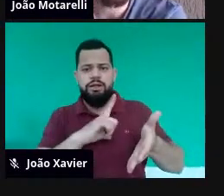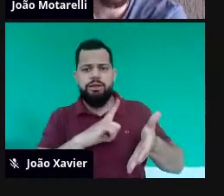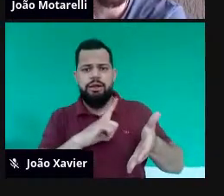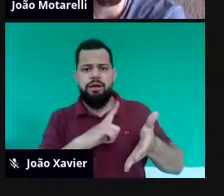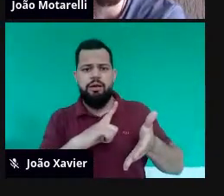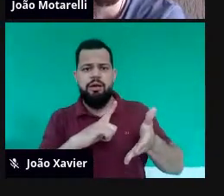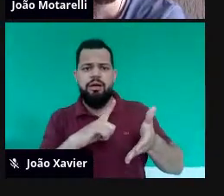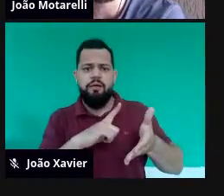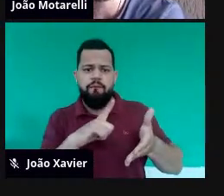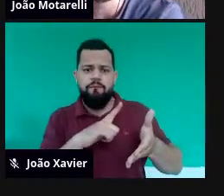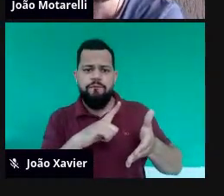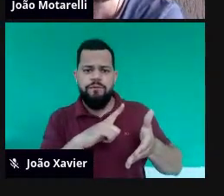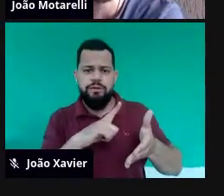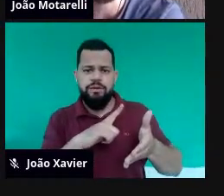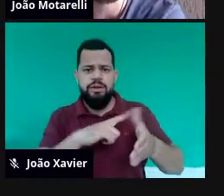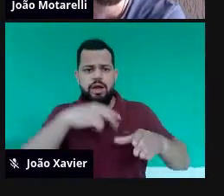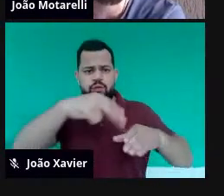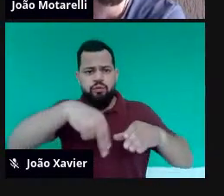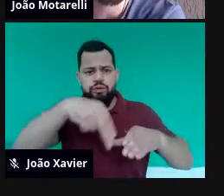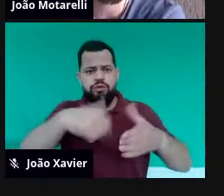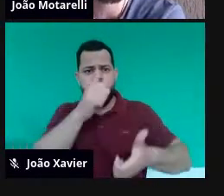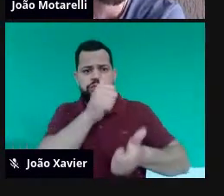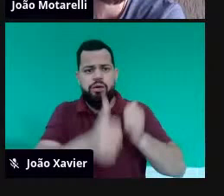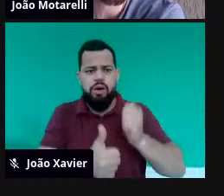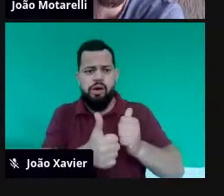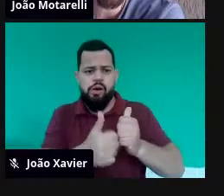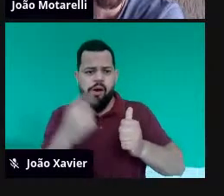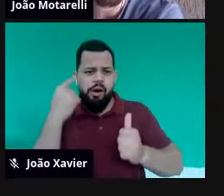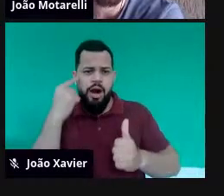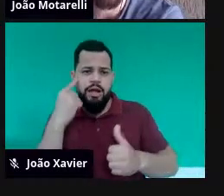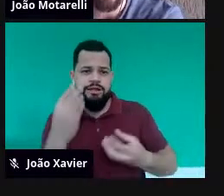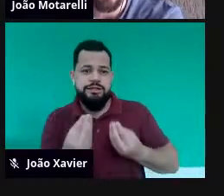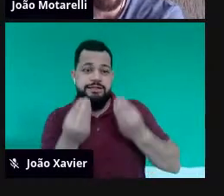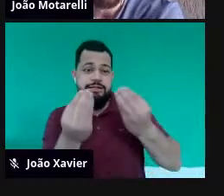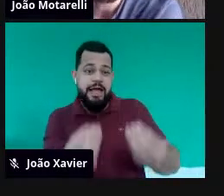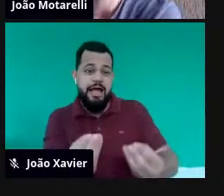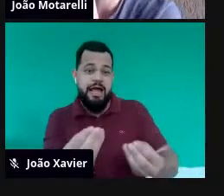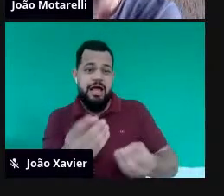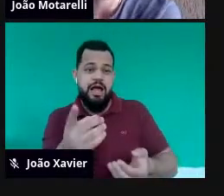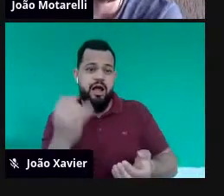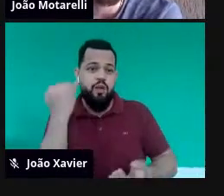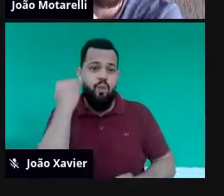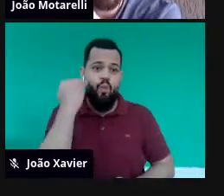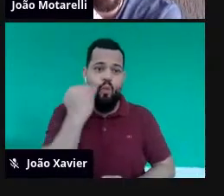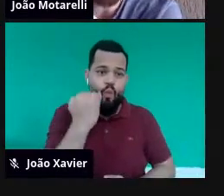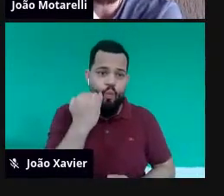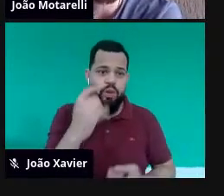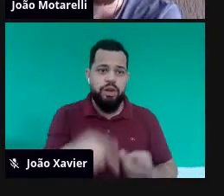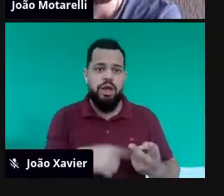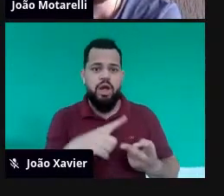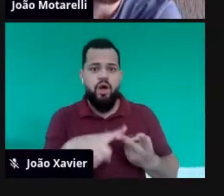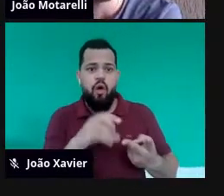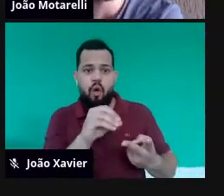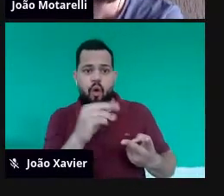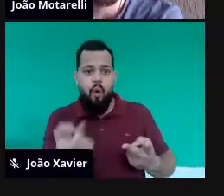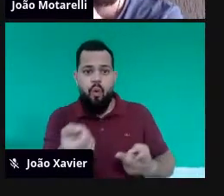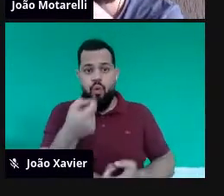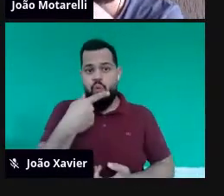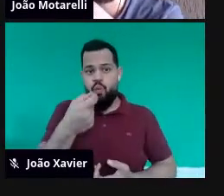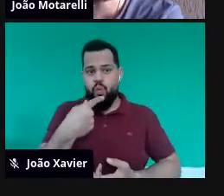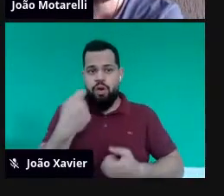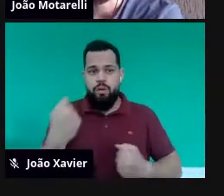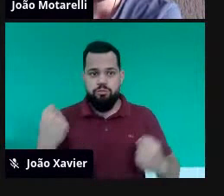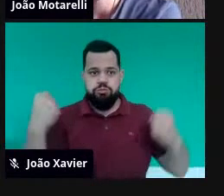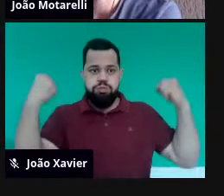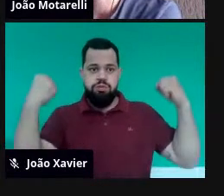relataram ter a visão do nutricionista esportivo como profissional que prescreve dieta e suplemento. Nossa, João, mas isso não é ótimo? Não.